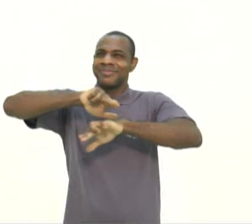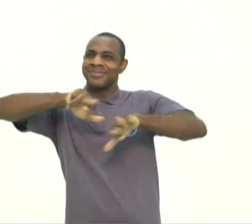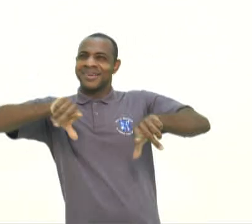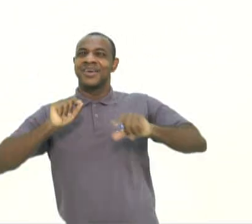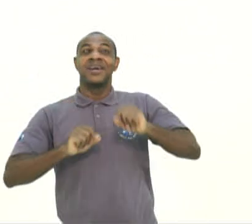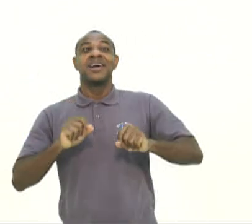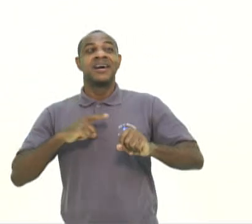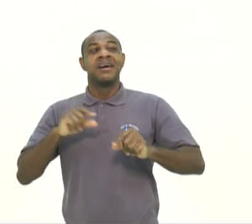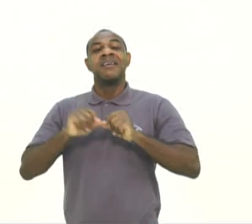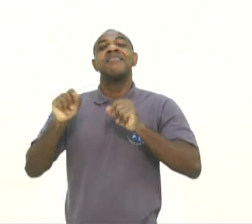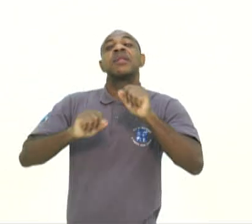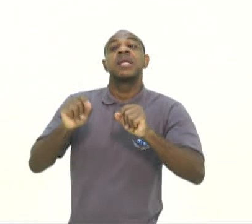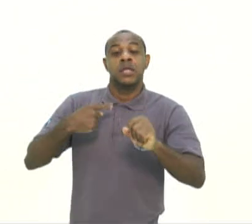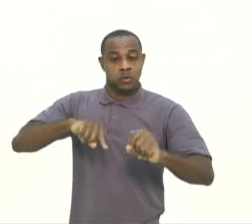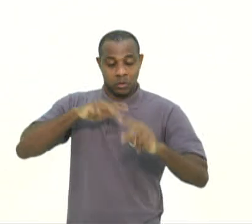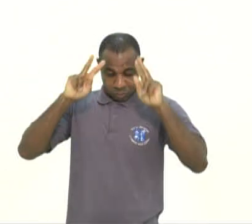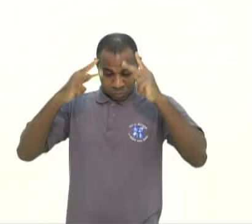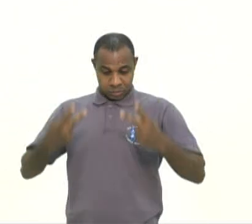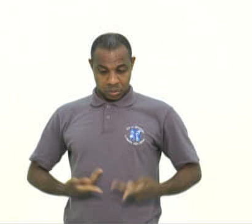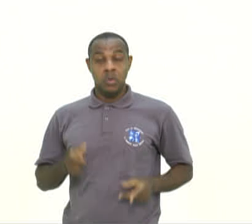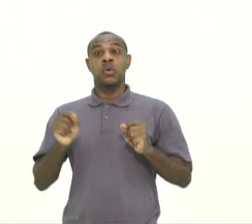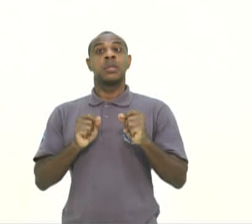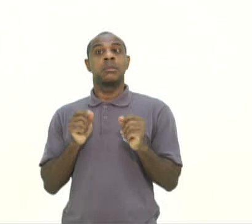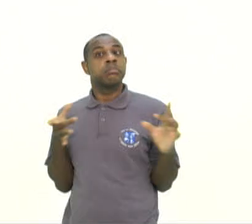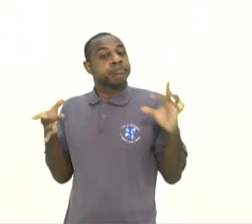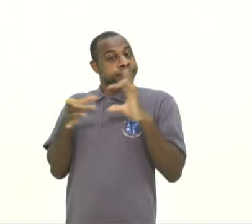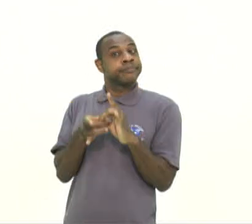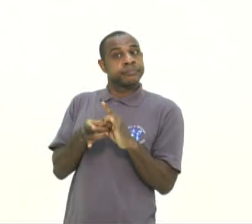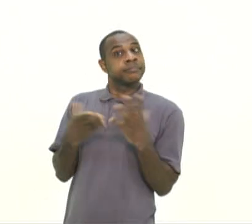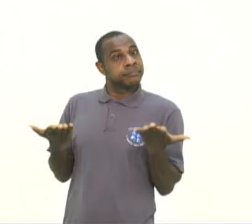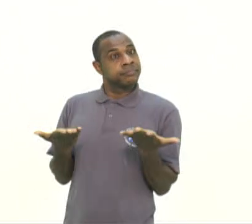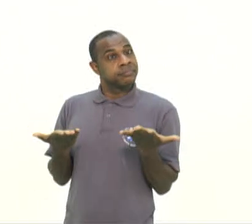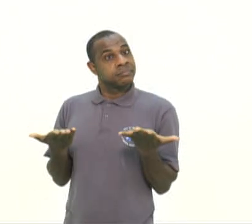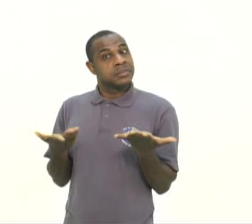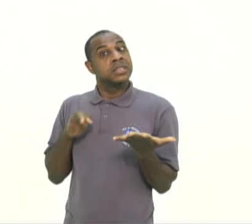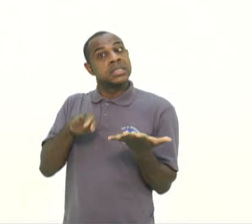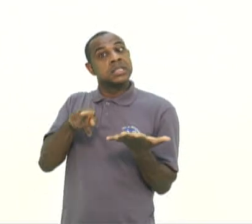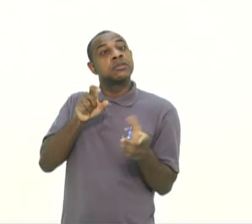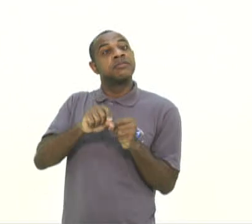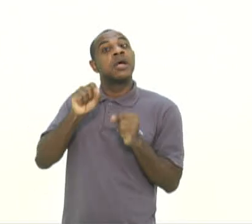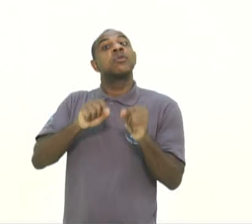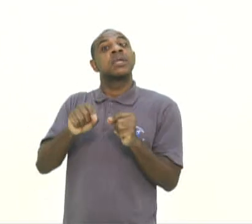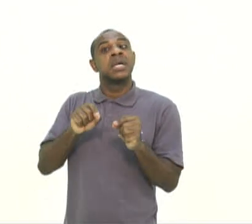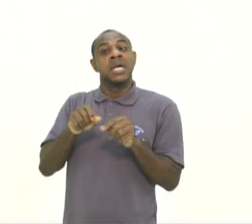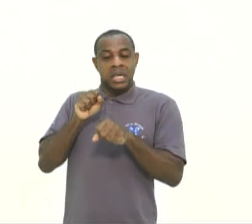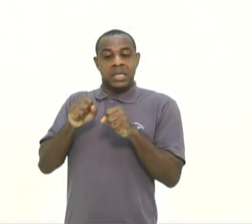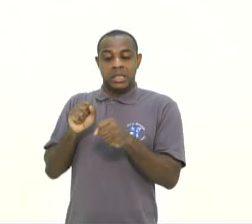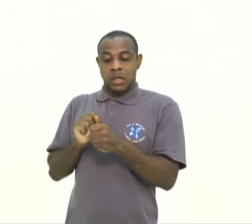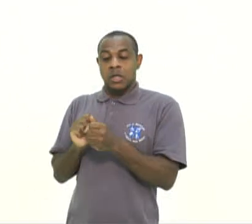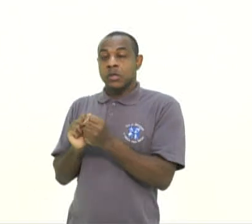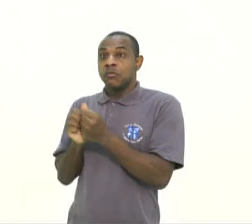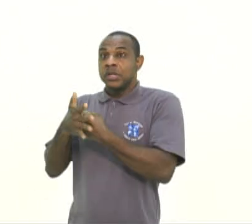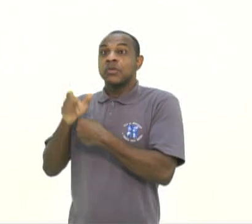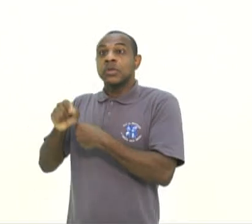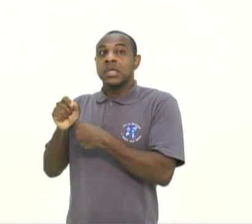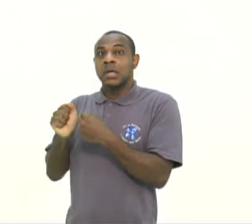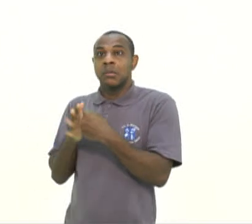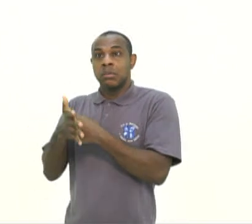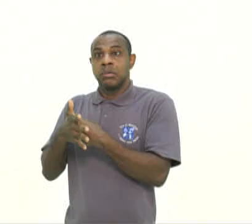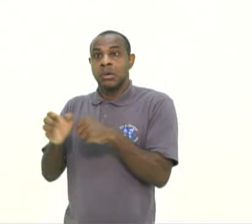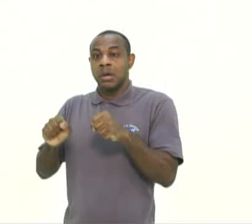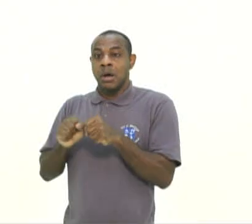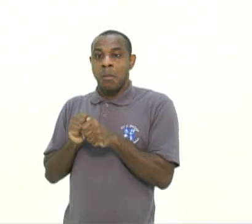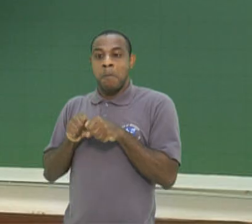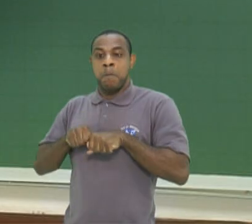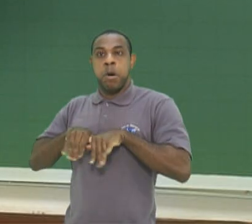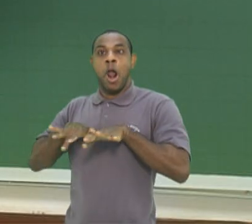seres humanos estejam cada vez mais conectados. E isso fez com que o vírus pudesse, então, ganhar mais